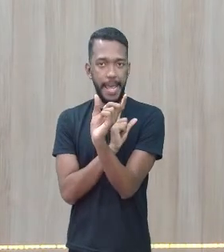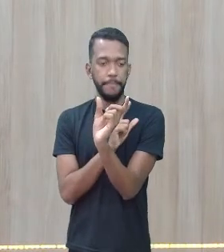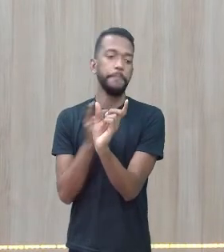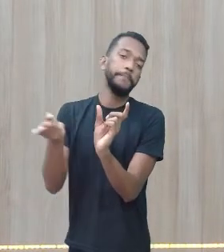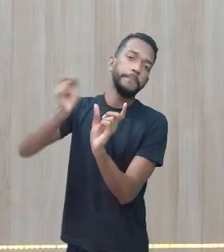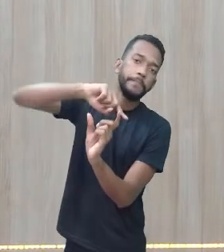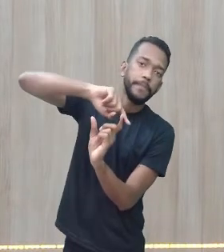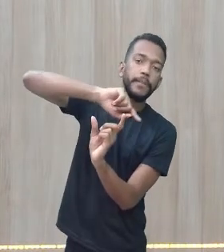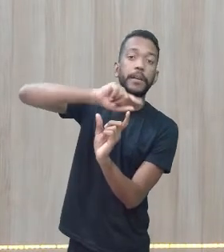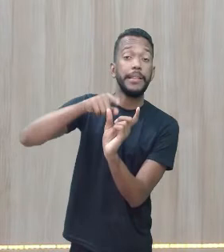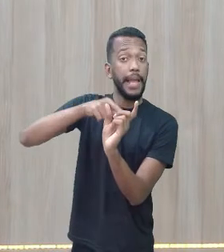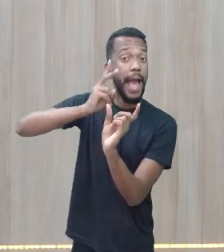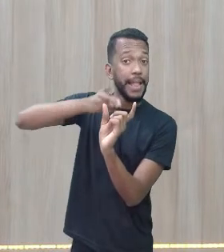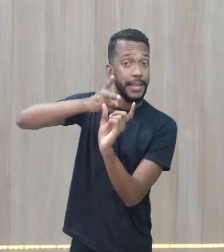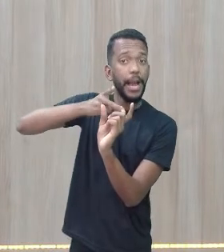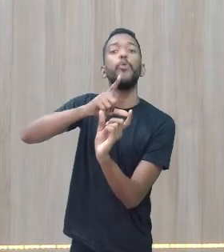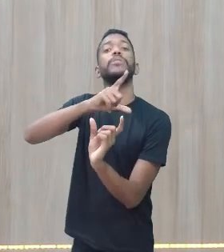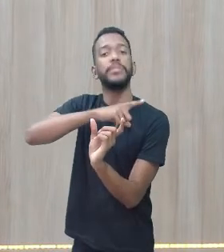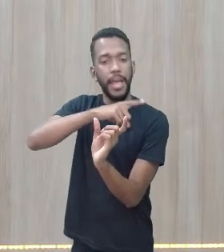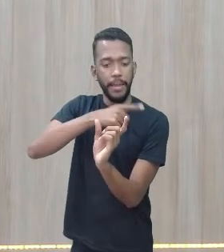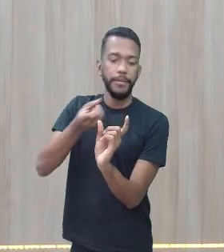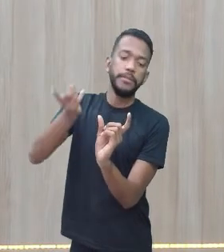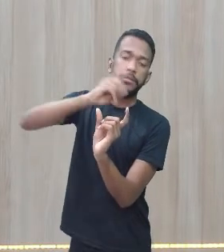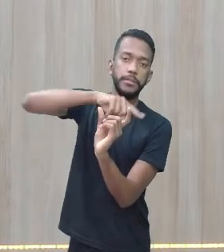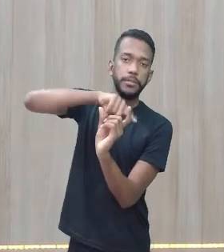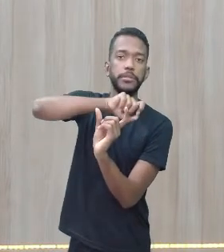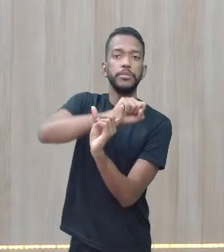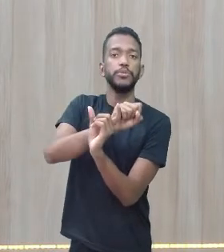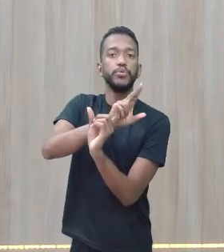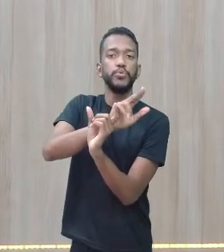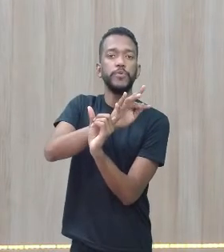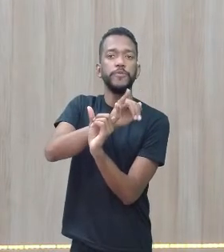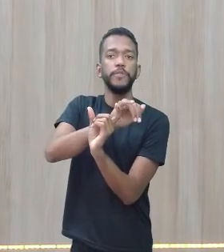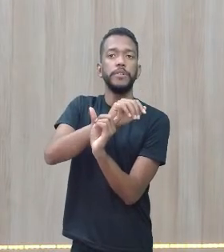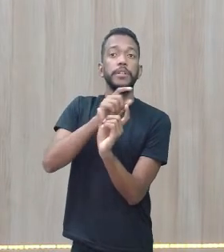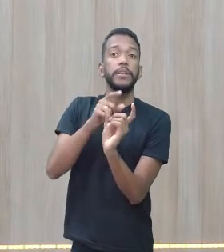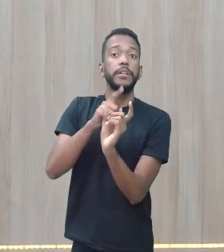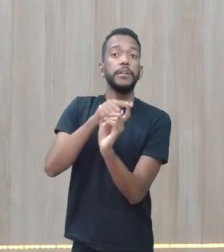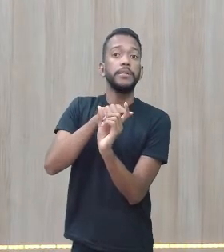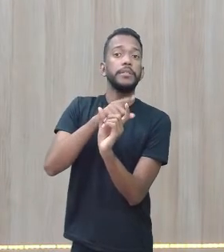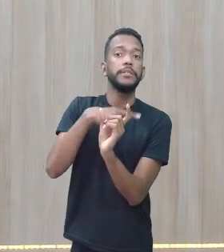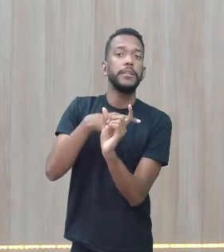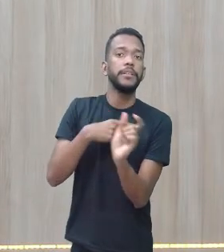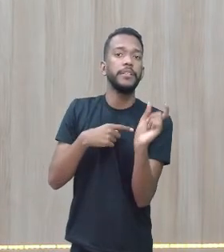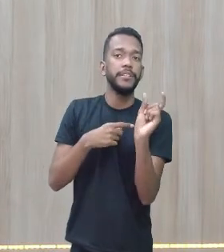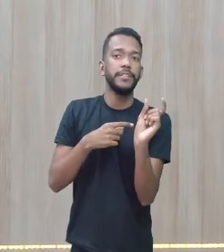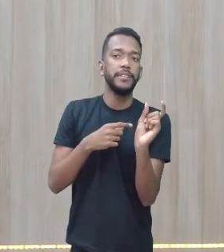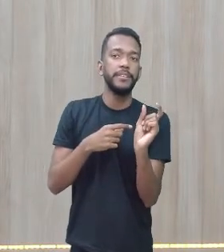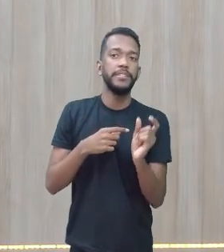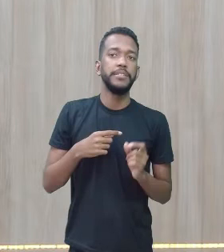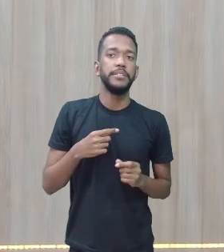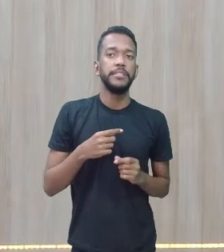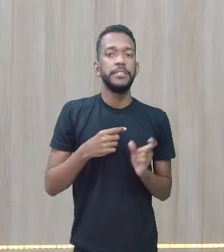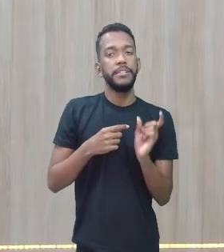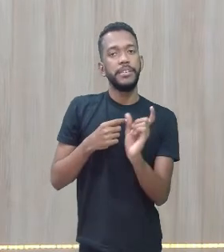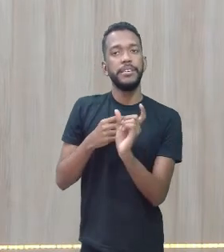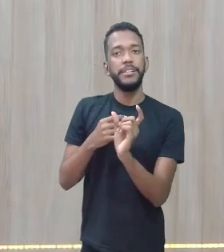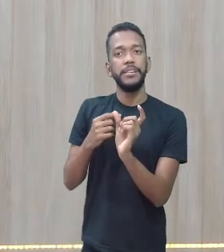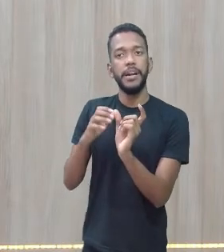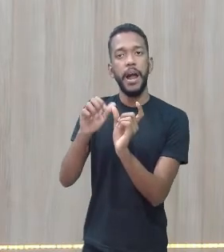o radical e nós temos ali a vogal temática verbal, que é o E,